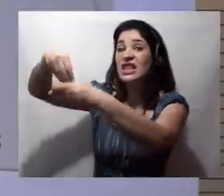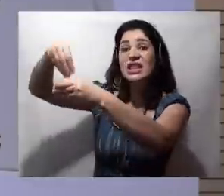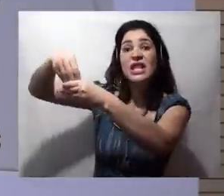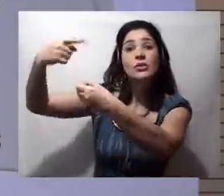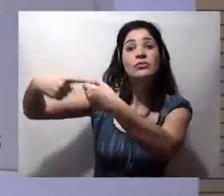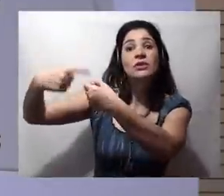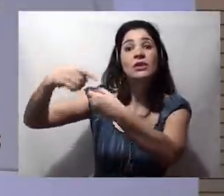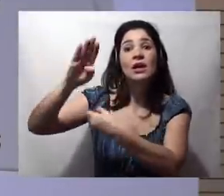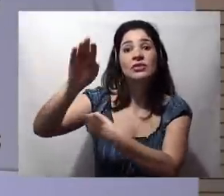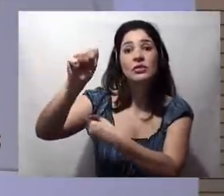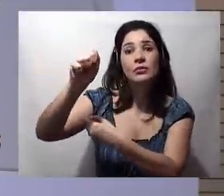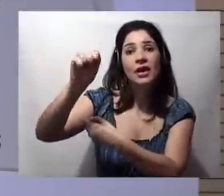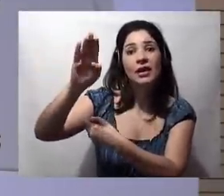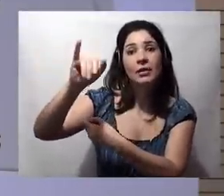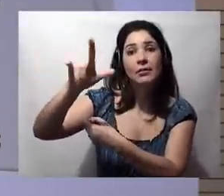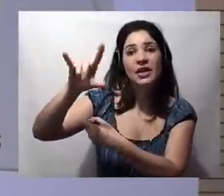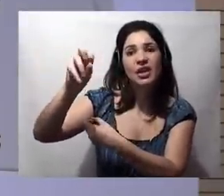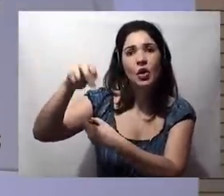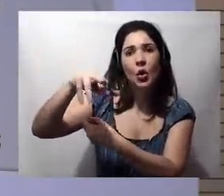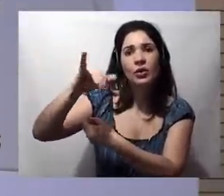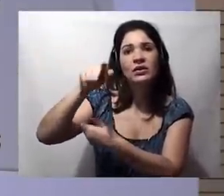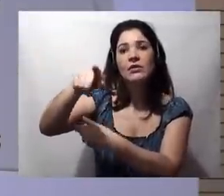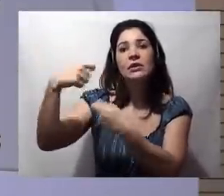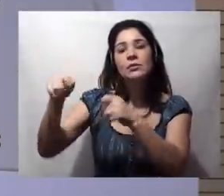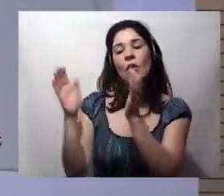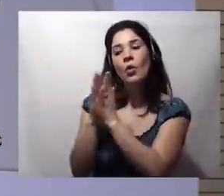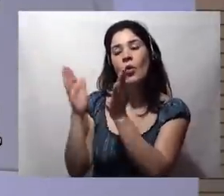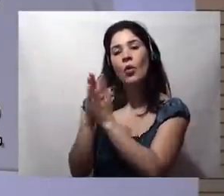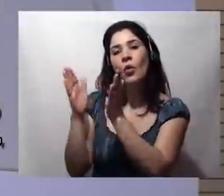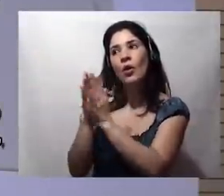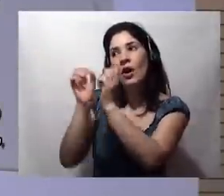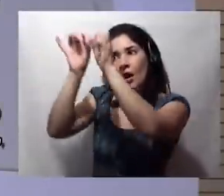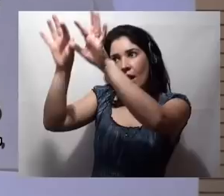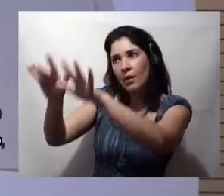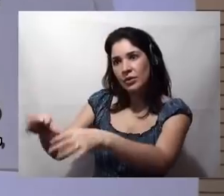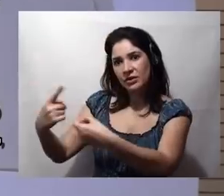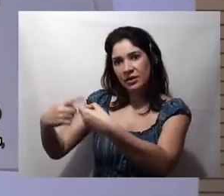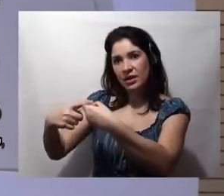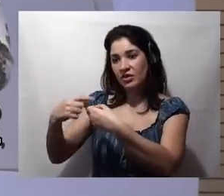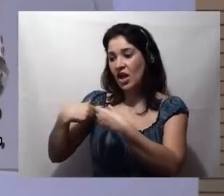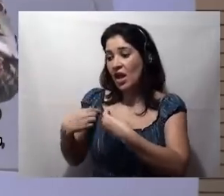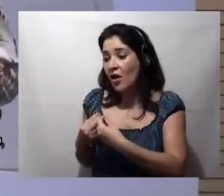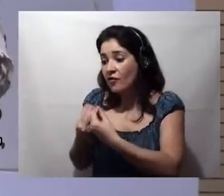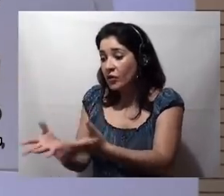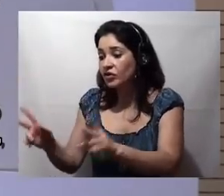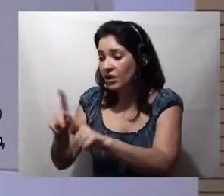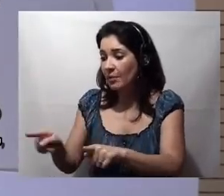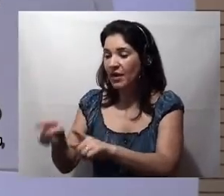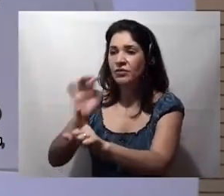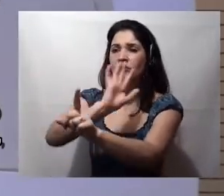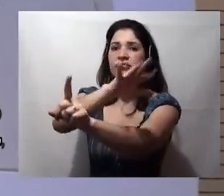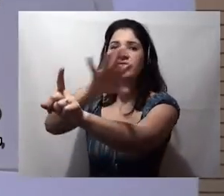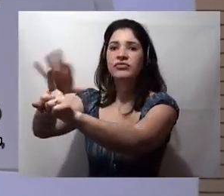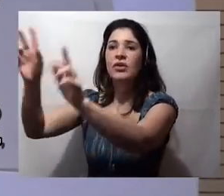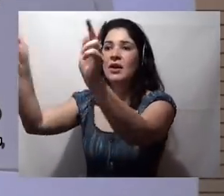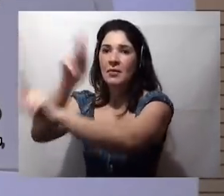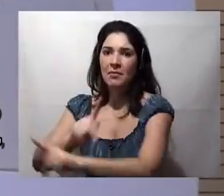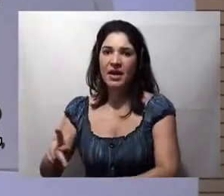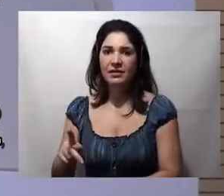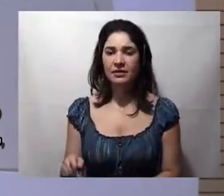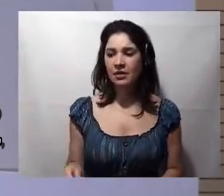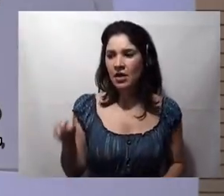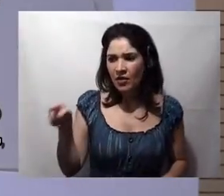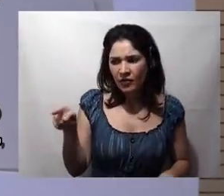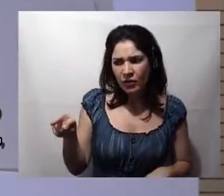paz vocês terão passa porque assim diz o senhor dos exércitos deus de israel não se deixe enganar pelos